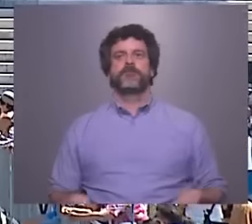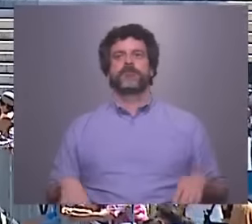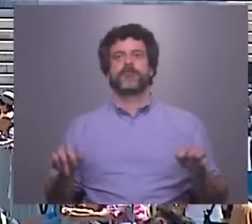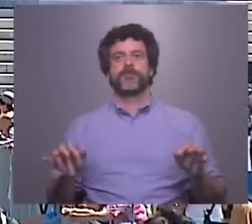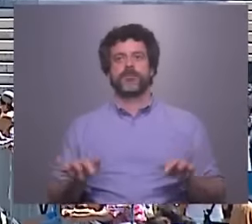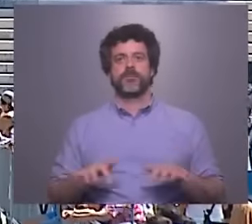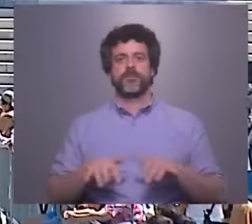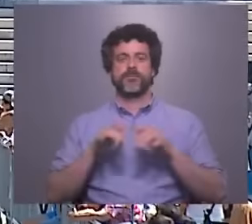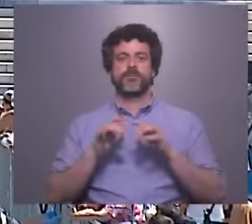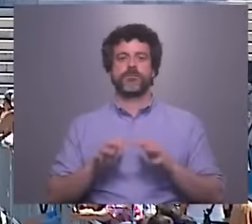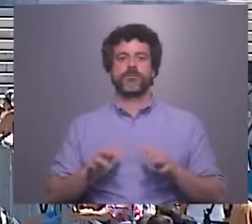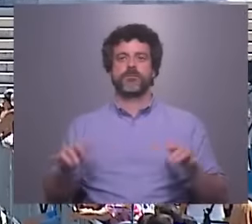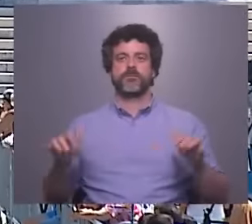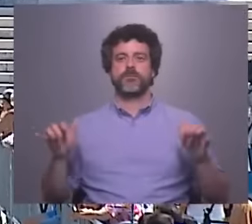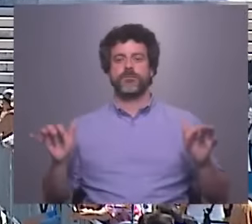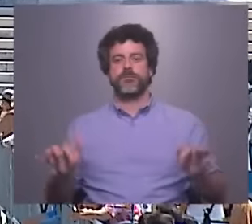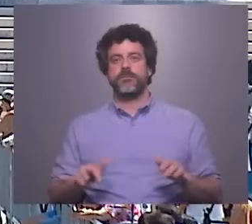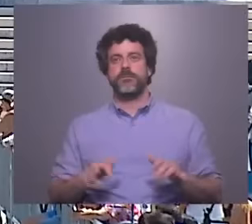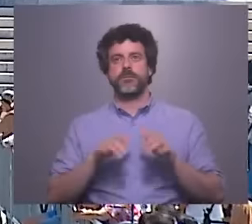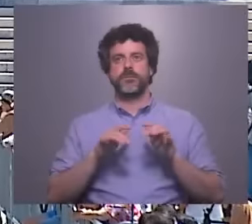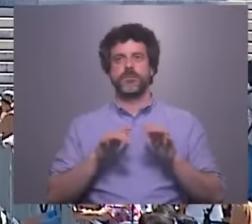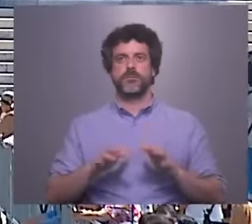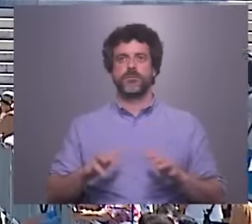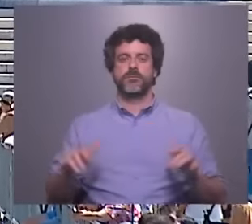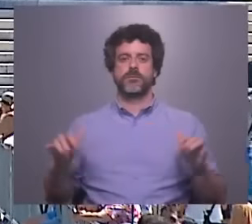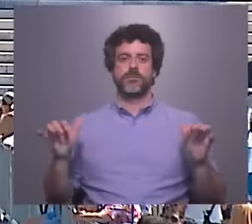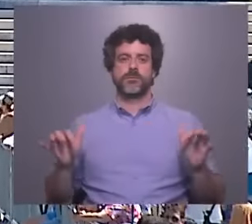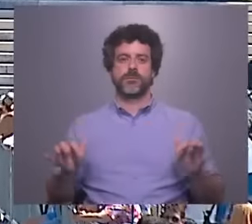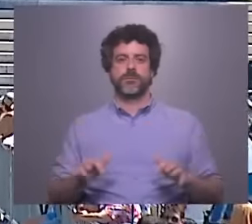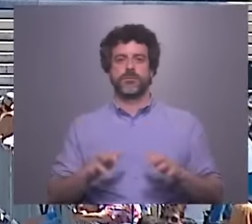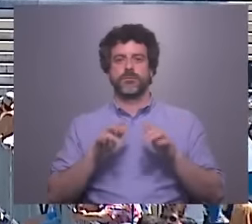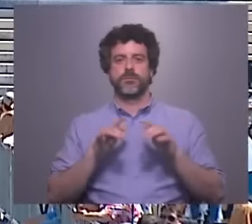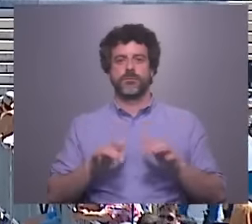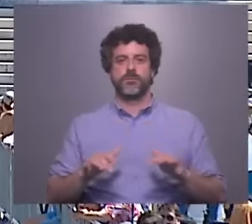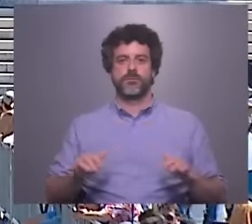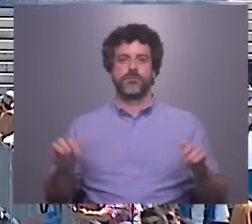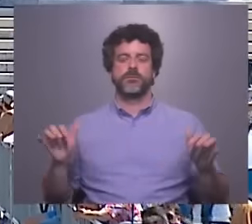que sobeja em nossas mesas. Por Cristo nosso Senhor. Amém.